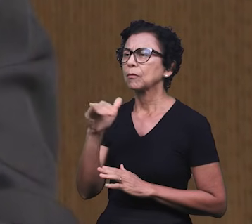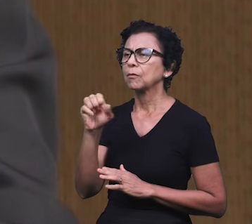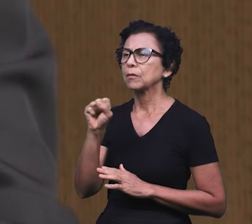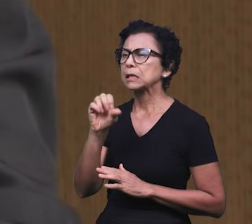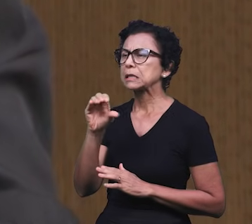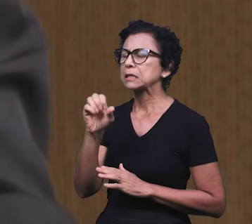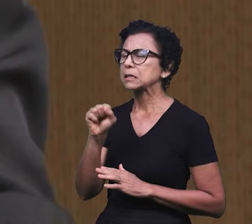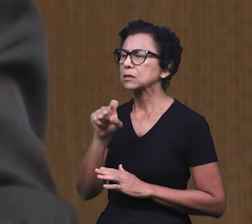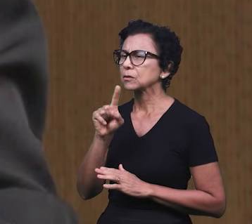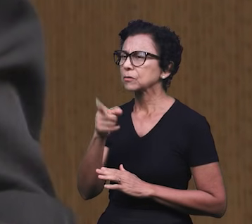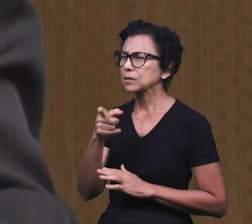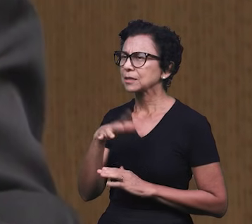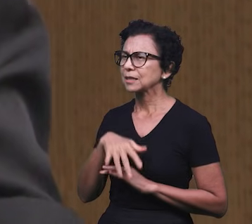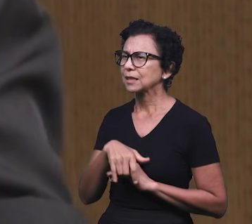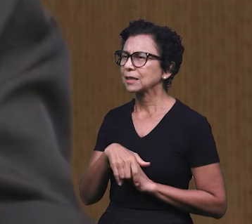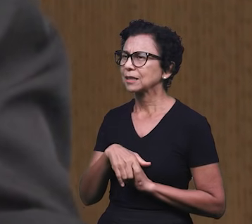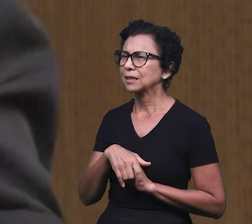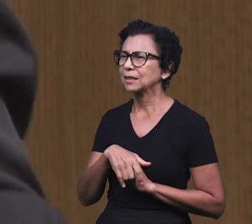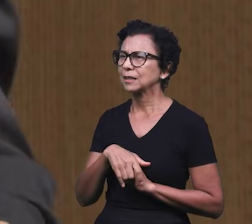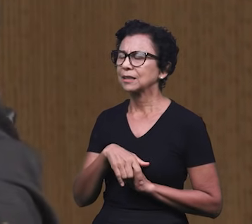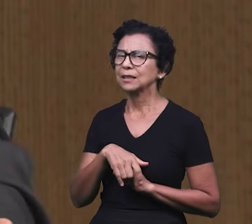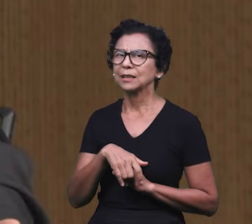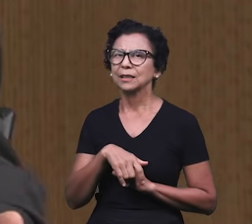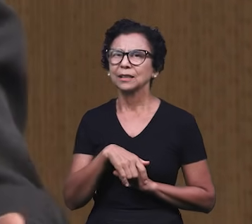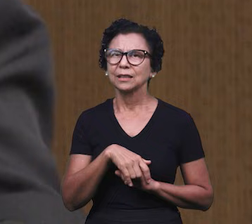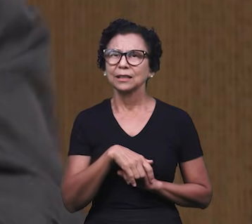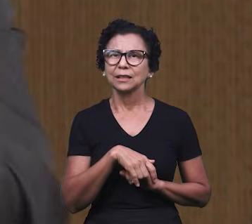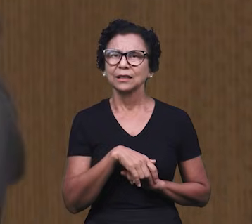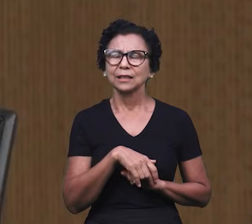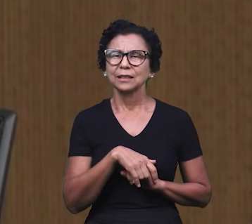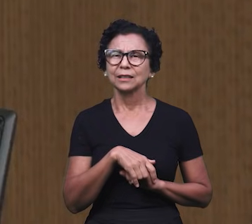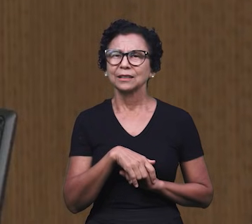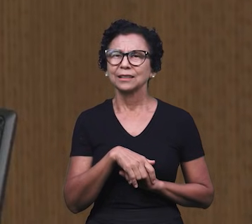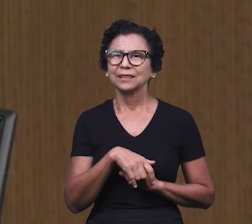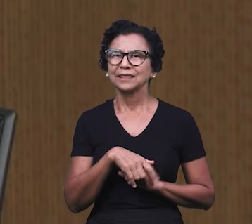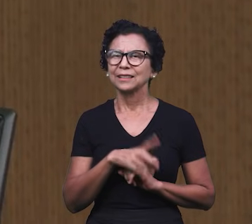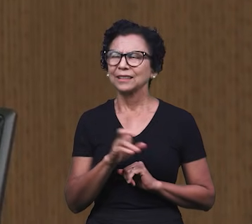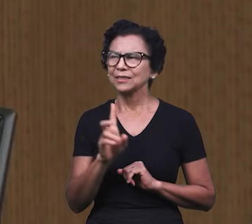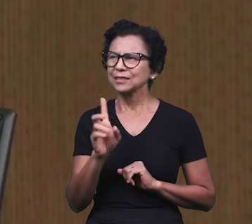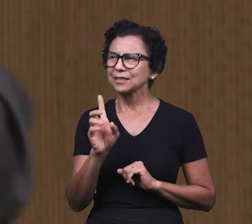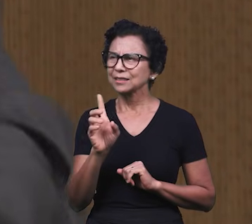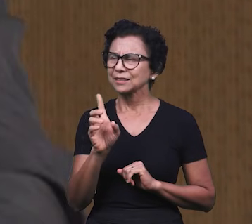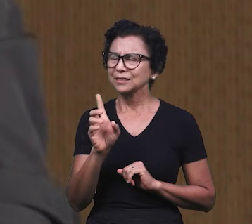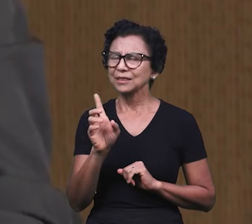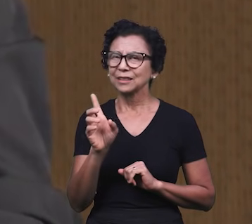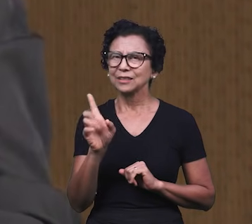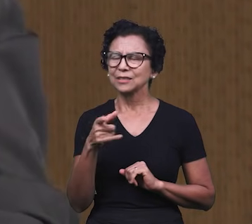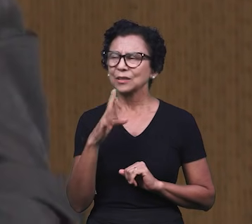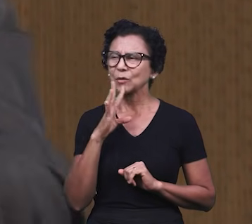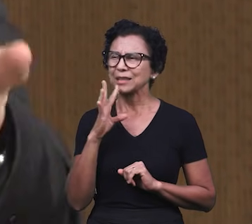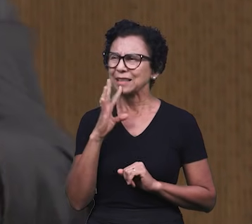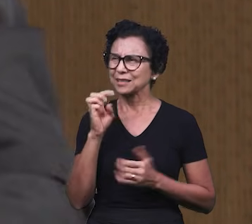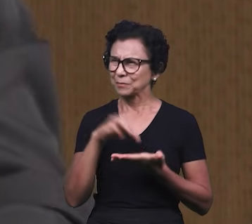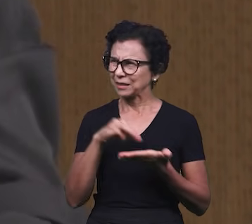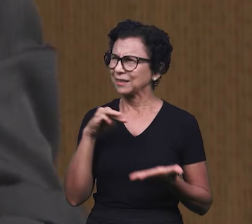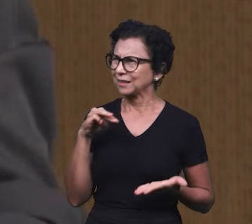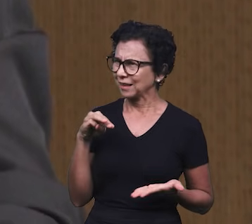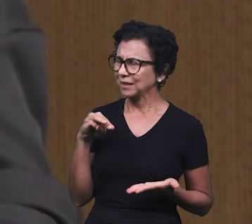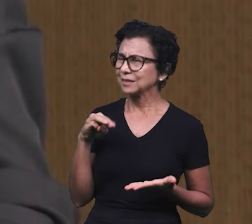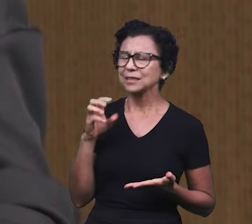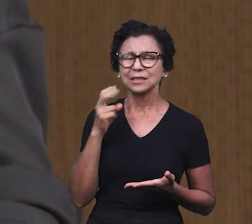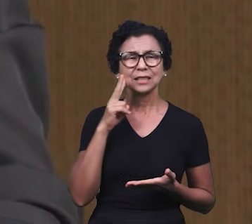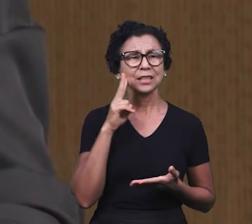Não, porque eu vejo vocês na televisão, eu acompanho tudo. Maravilha, hein? Tem um testemunho dele ali, né? Ela colocou o testemunho dele no Manaim